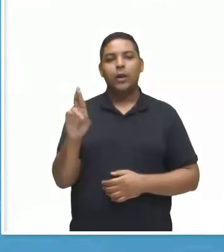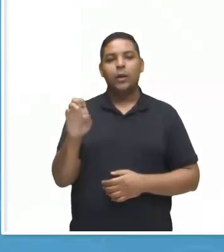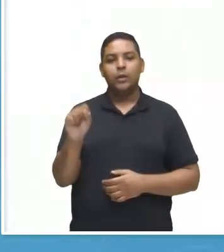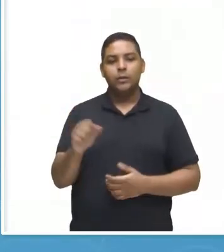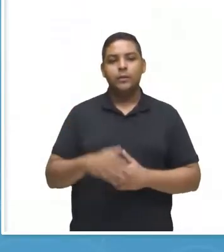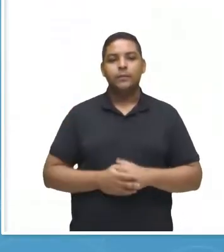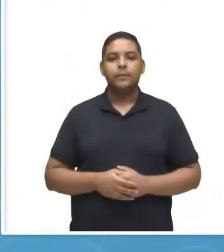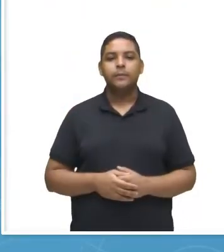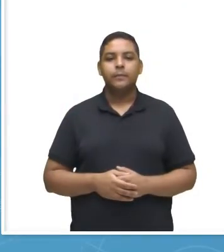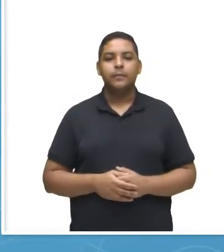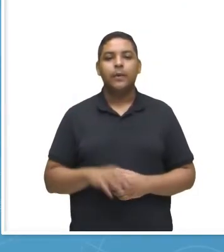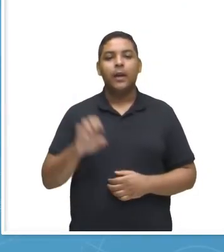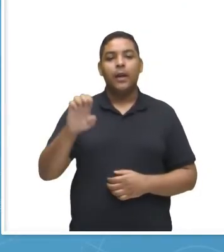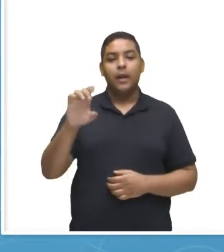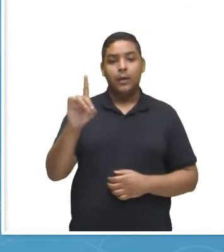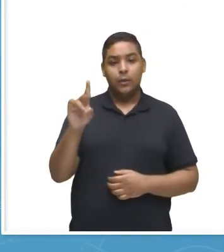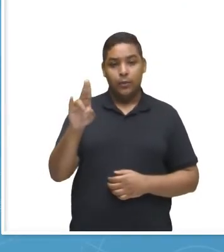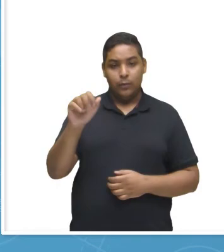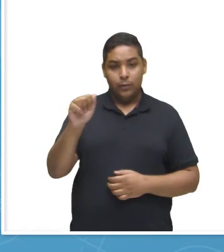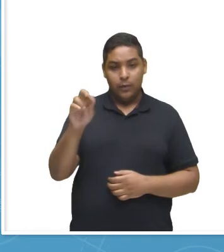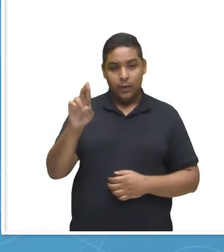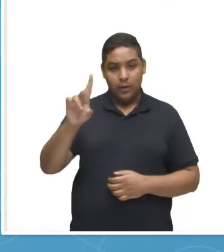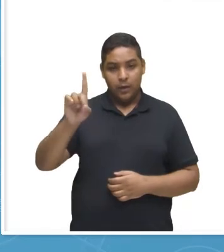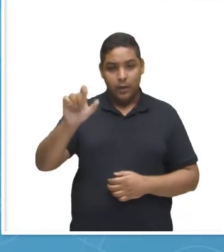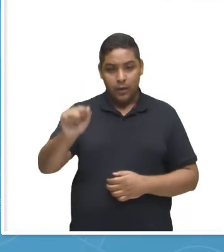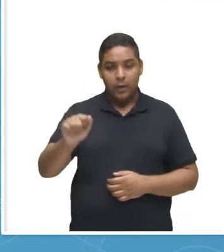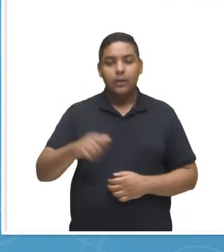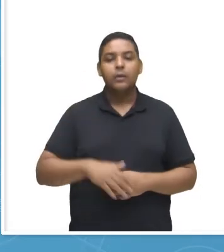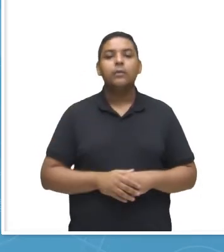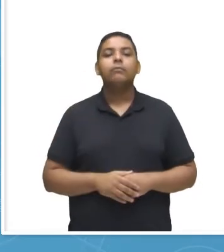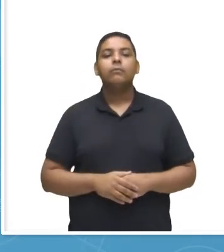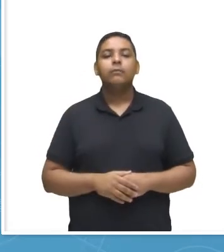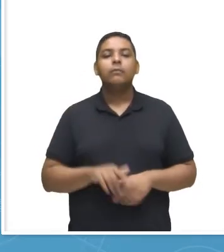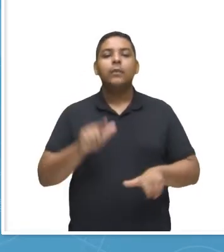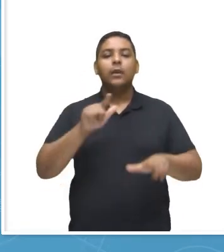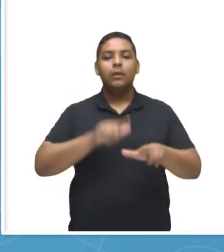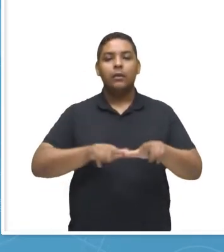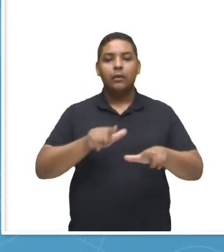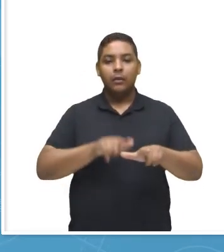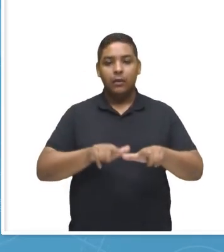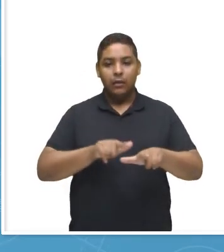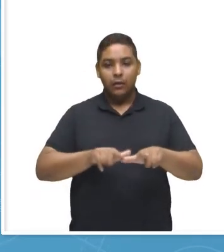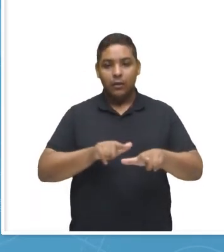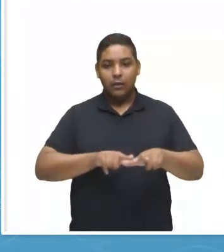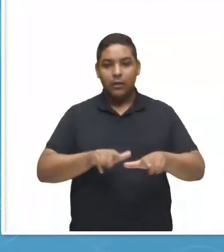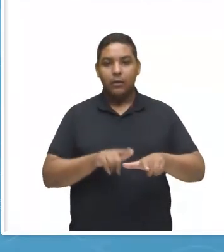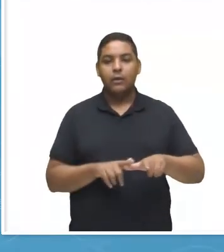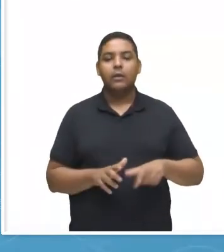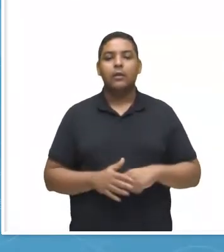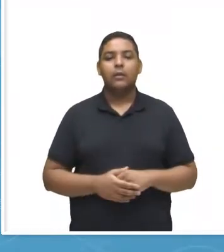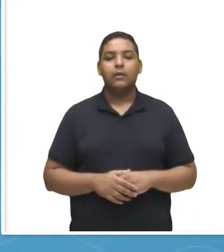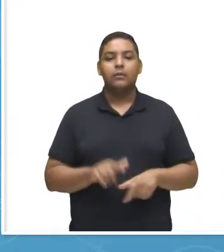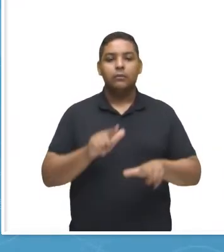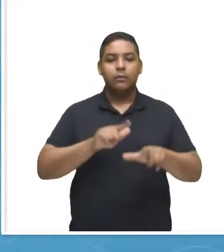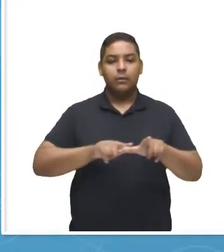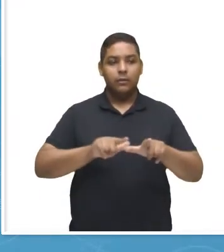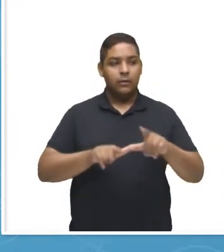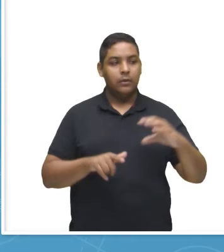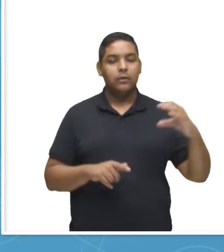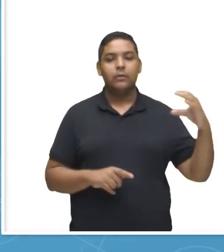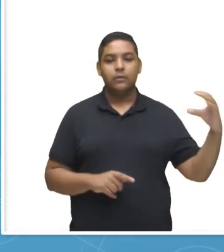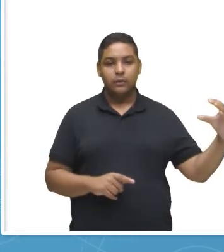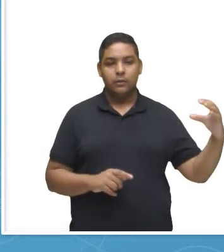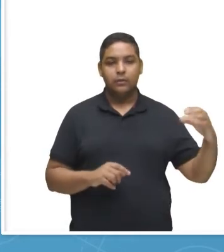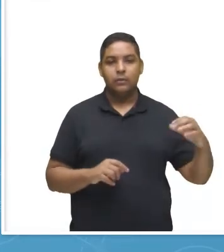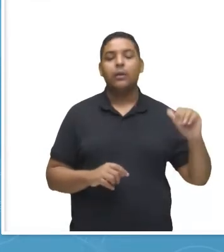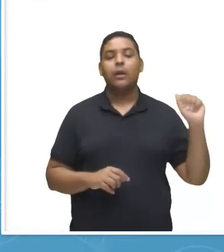Eduarda Luiz, né? Da Rocha, da Escola Estadual Barão, acredito que seja Barão do Rio Branco, né? Dizendo que a questão 3, a alternativa